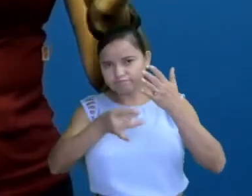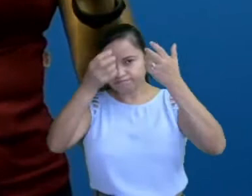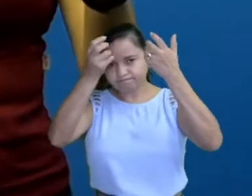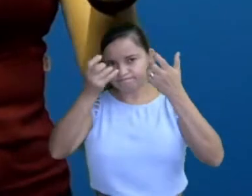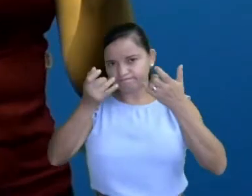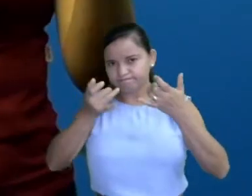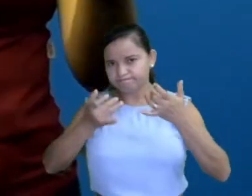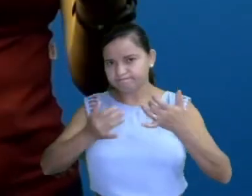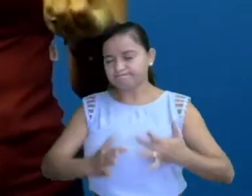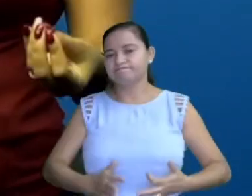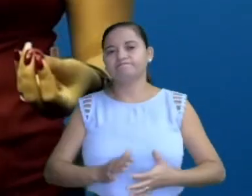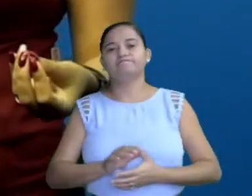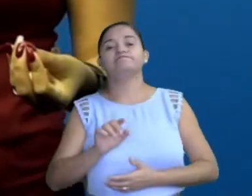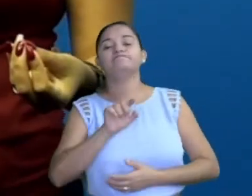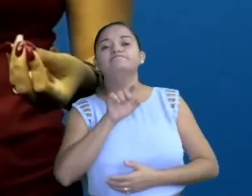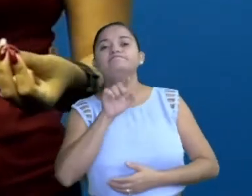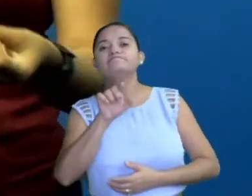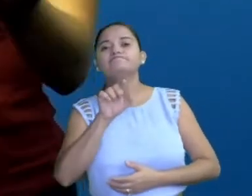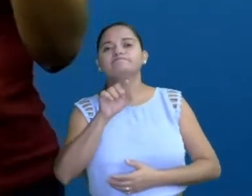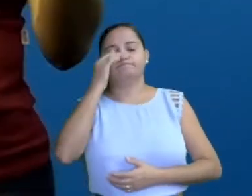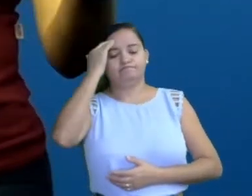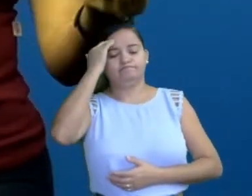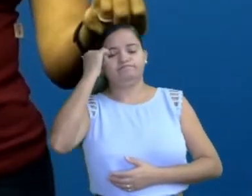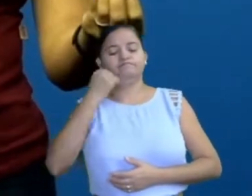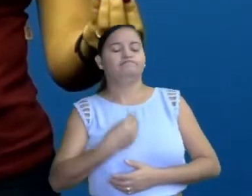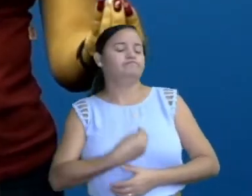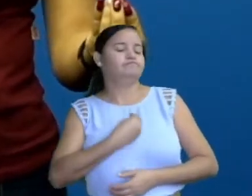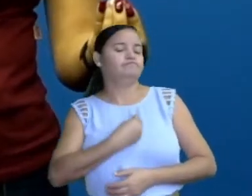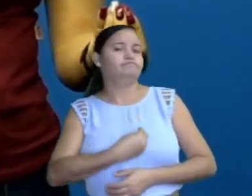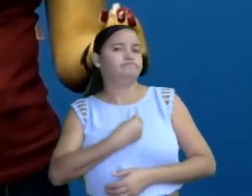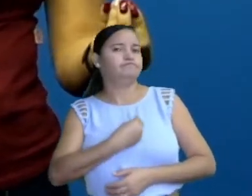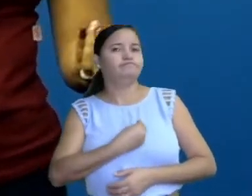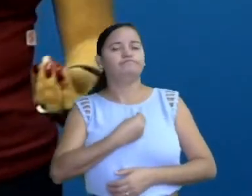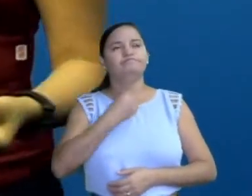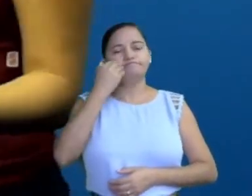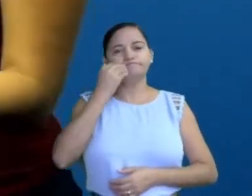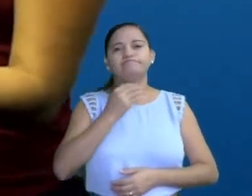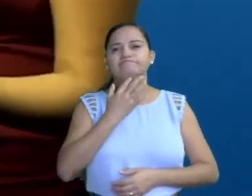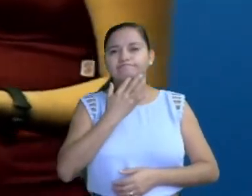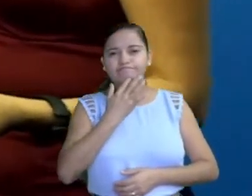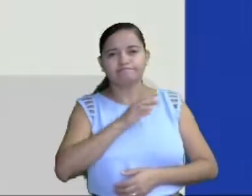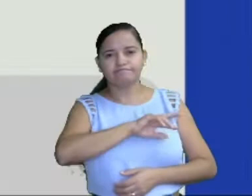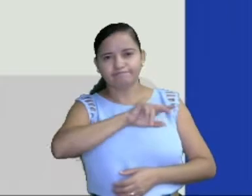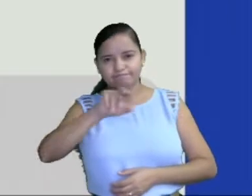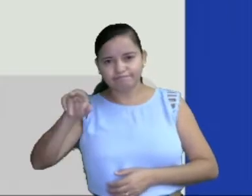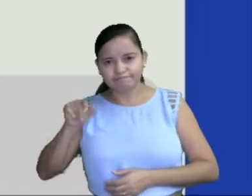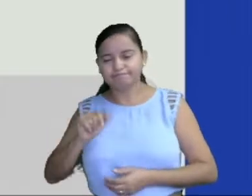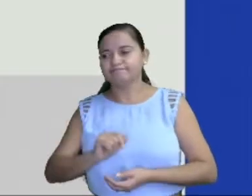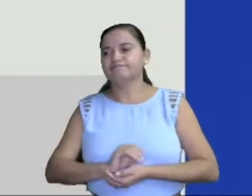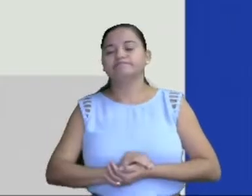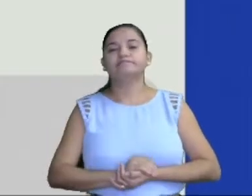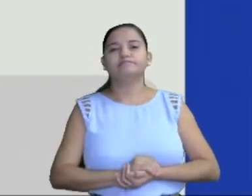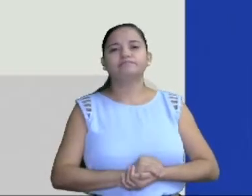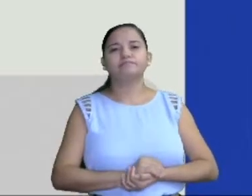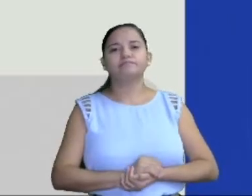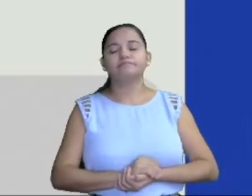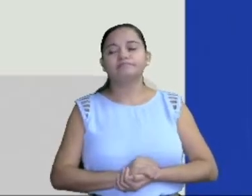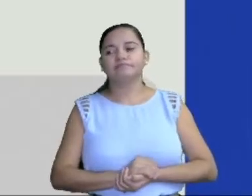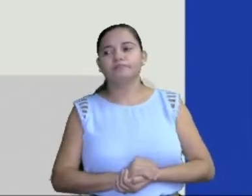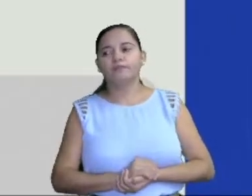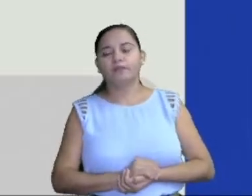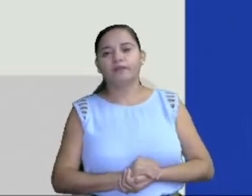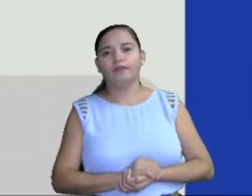vai ver que ele faz parte do seu cotidiano e que é tão fácil de reconhecê-los. Vê só.